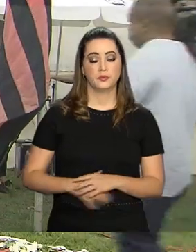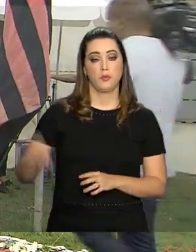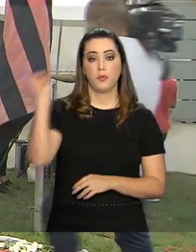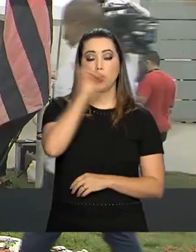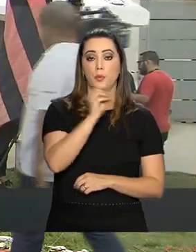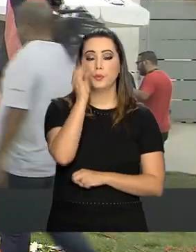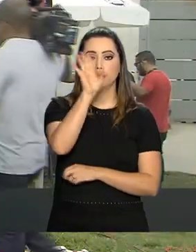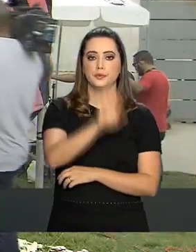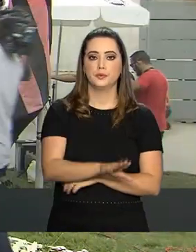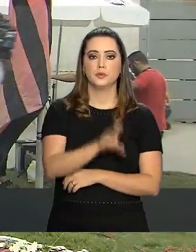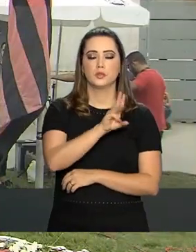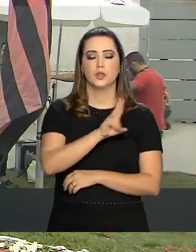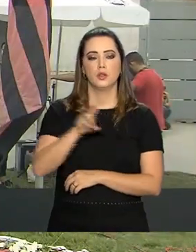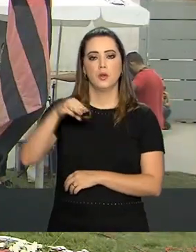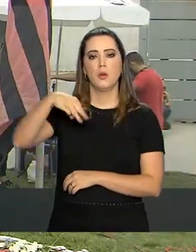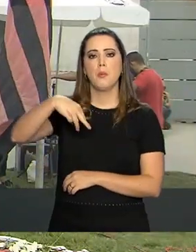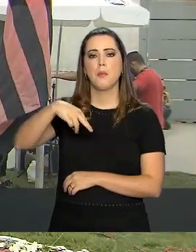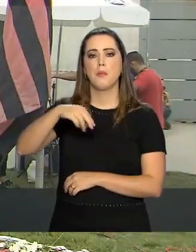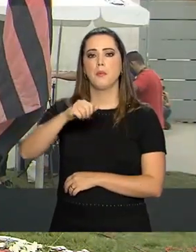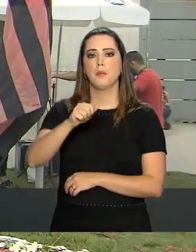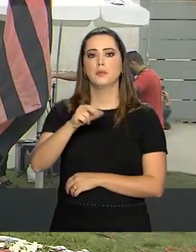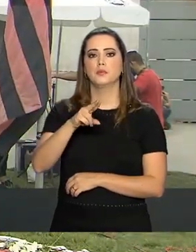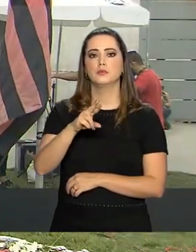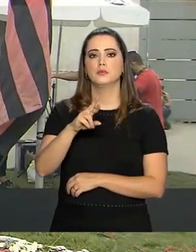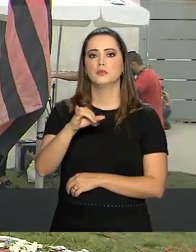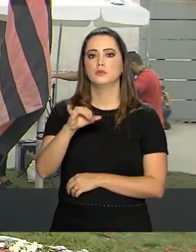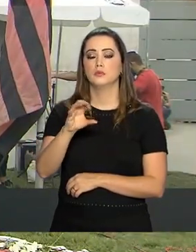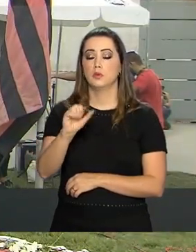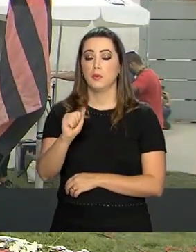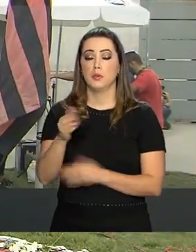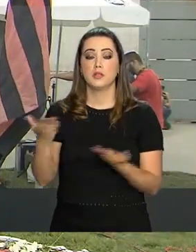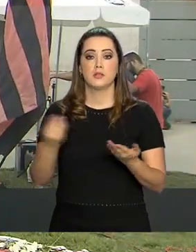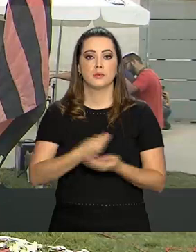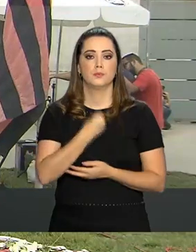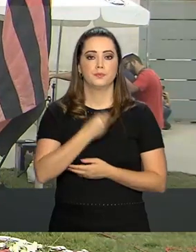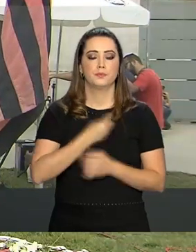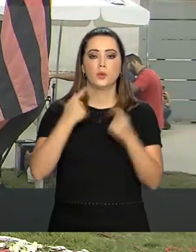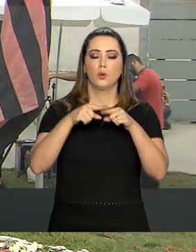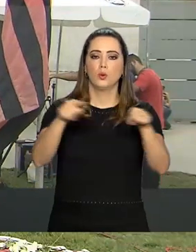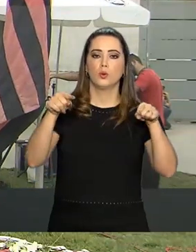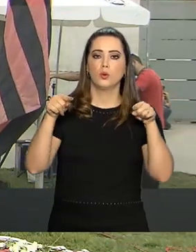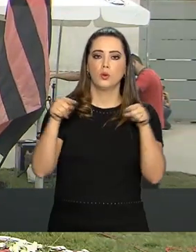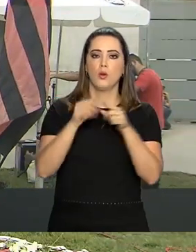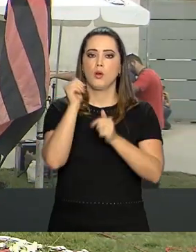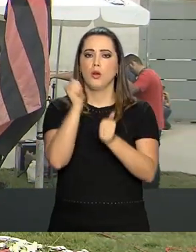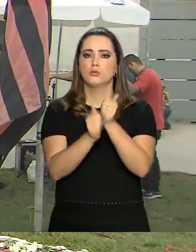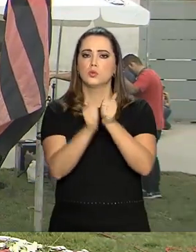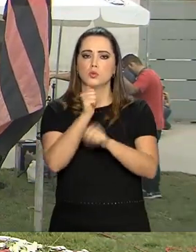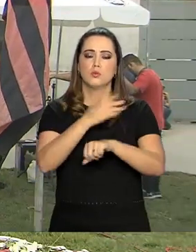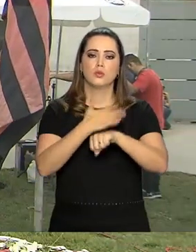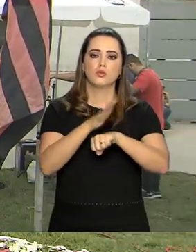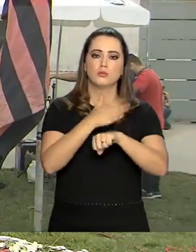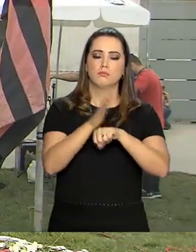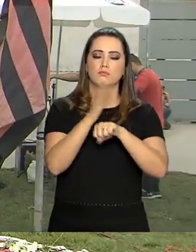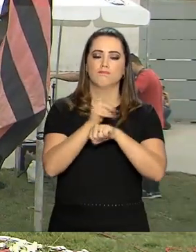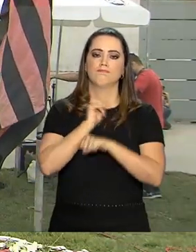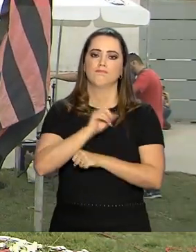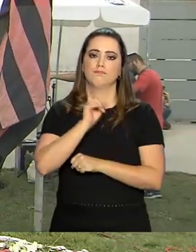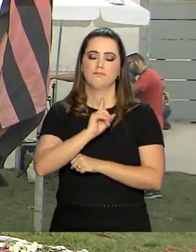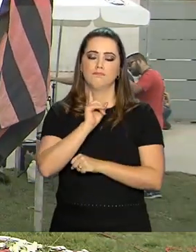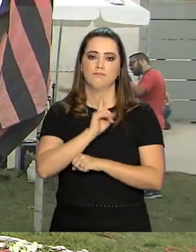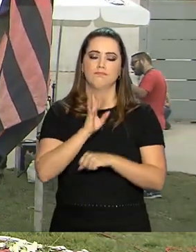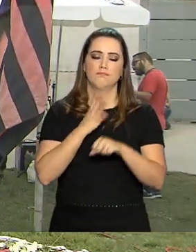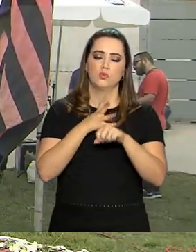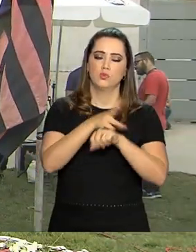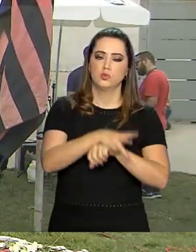Olá, boa tarde. Eu sou Maurício de Almeida e falo ao vivo aqui de frente do centro de treinamento do Flamengo no Rio de Janeiro, onde durante a madrugada um